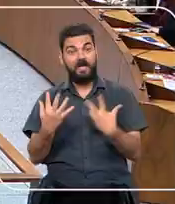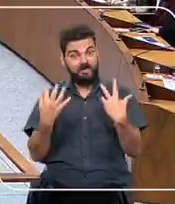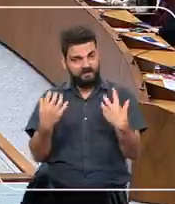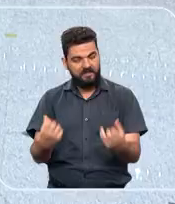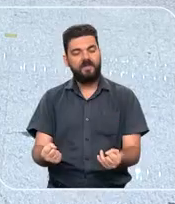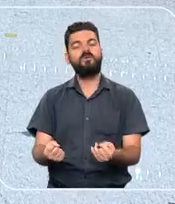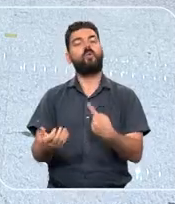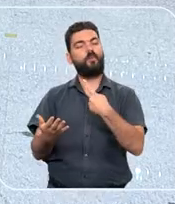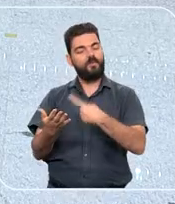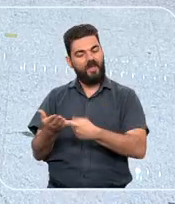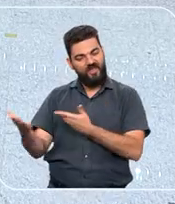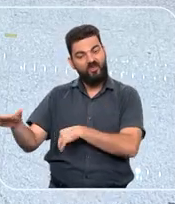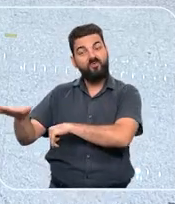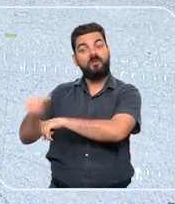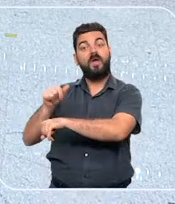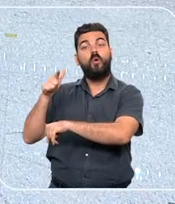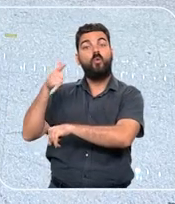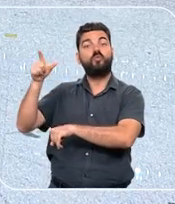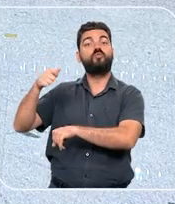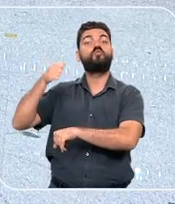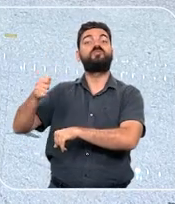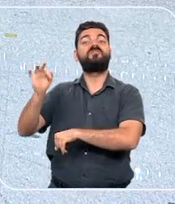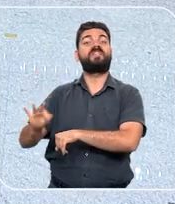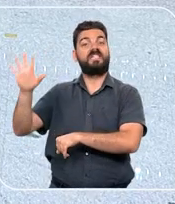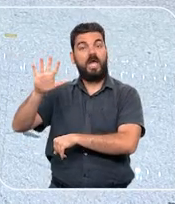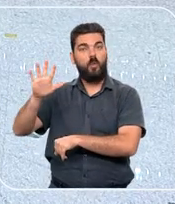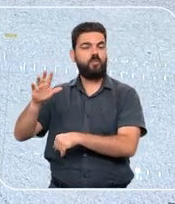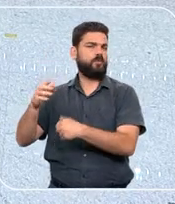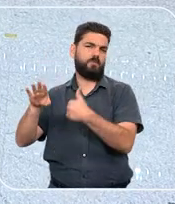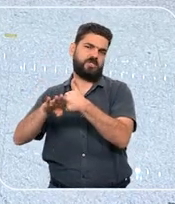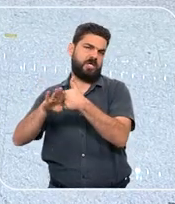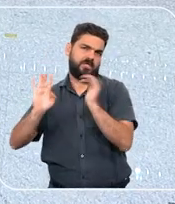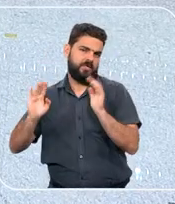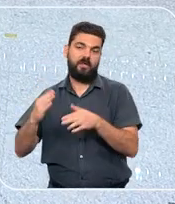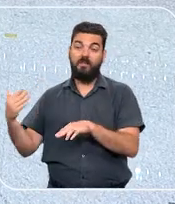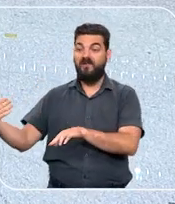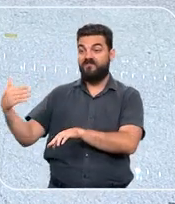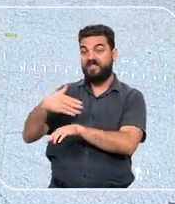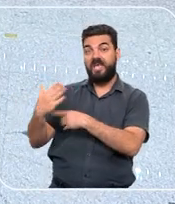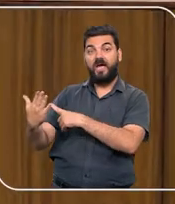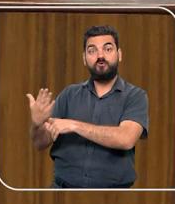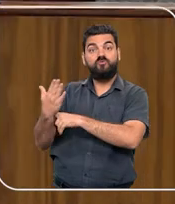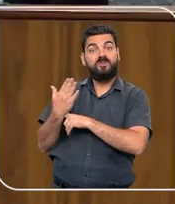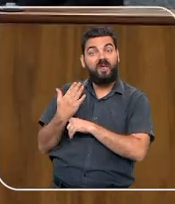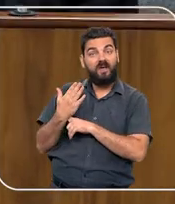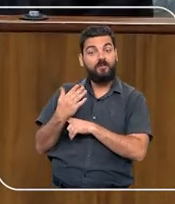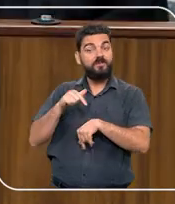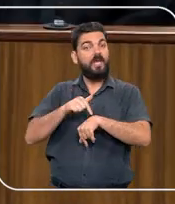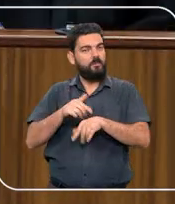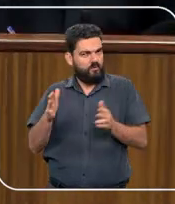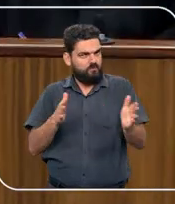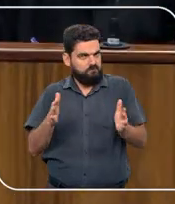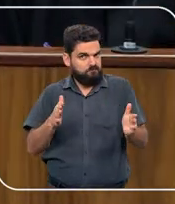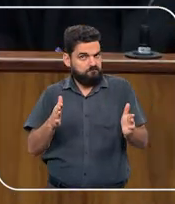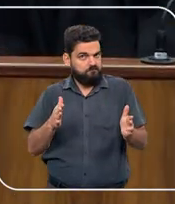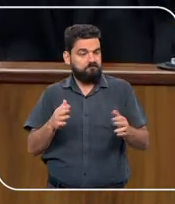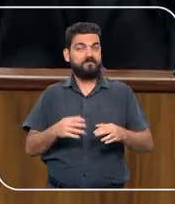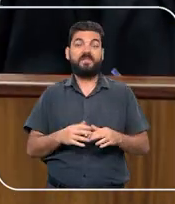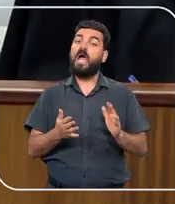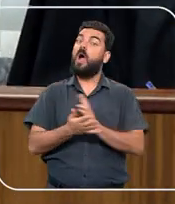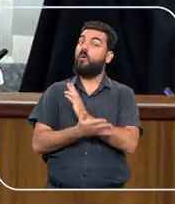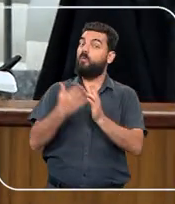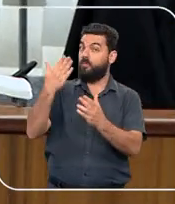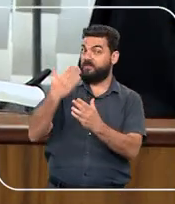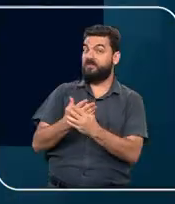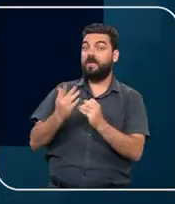STJ permite a corte convocar juízes Federais e Estaduais de primeira instância para atuarem de forma temporária